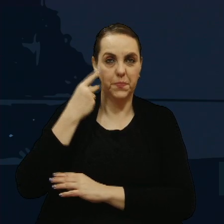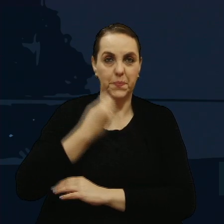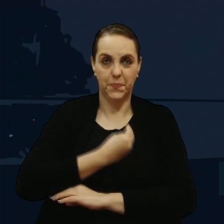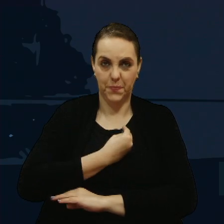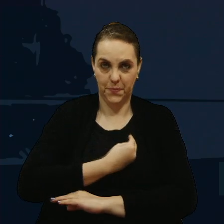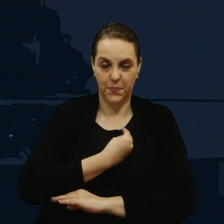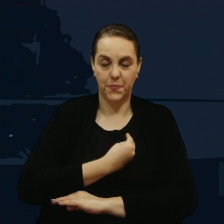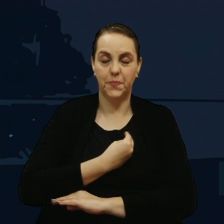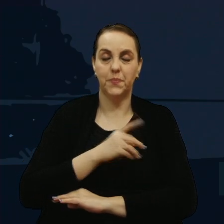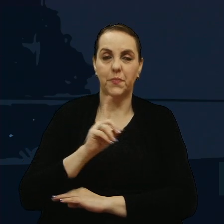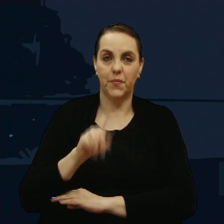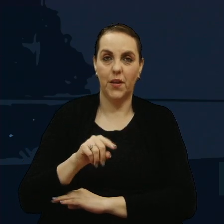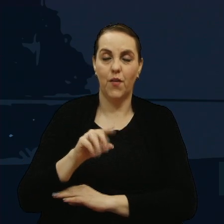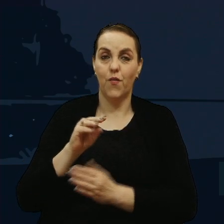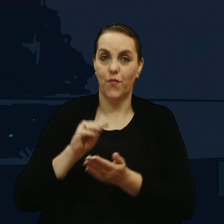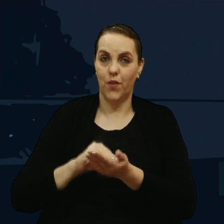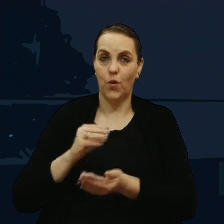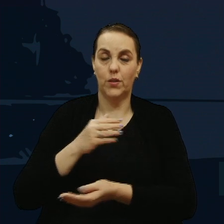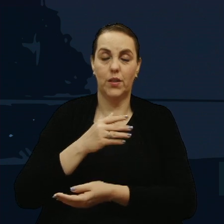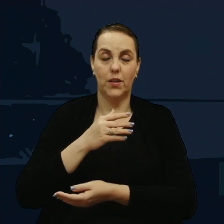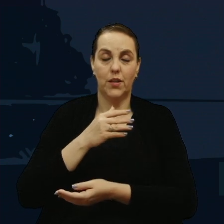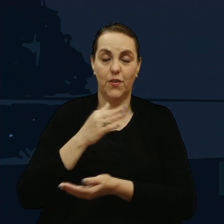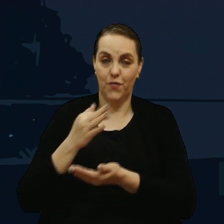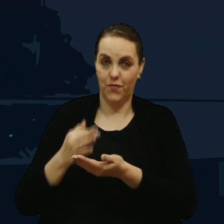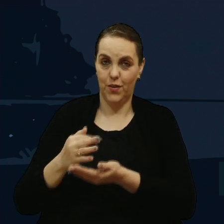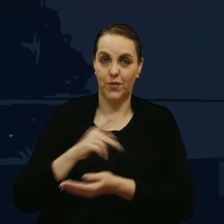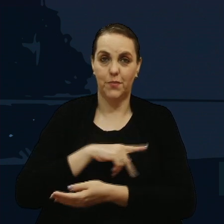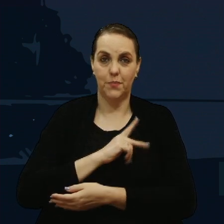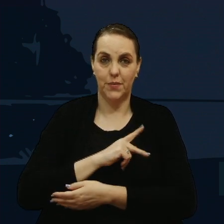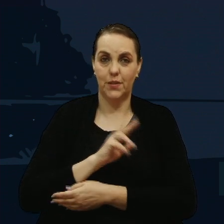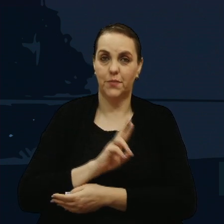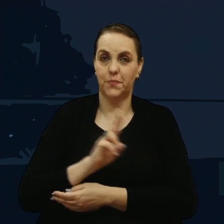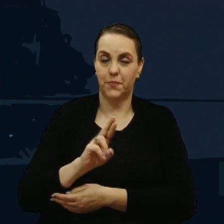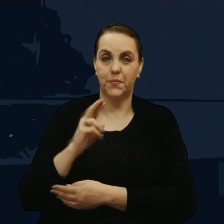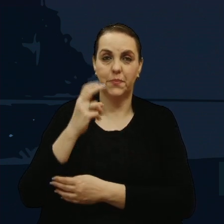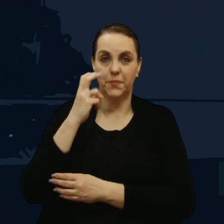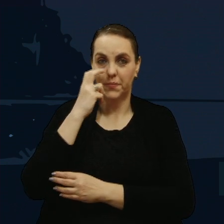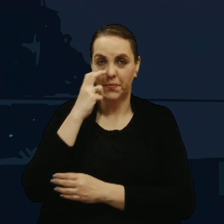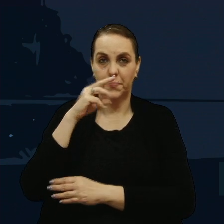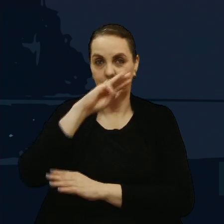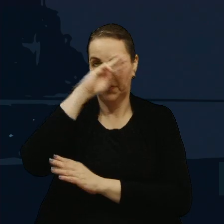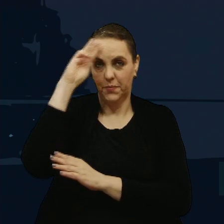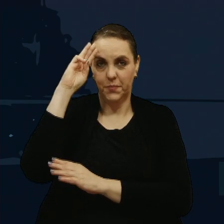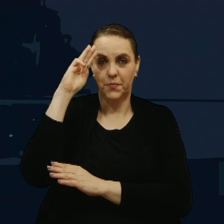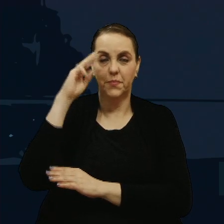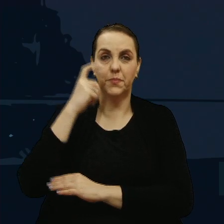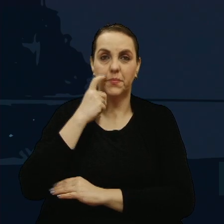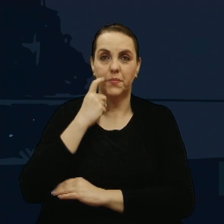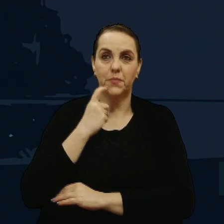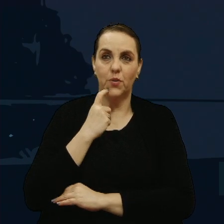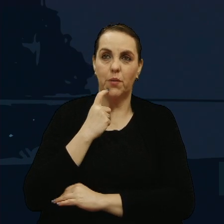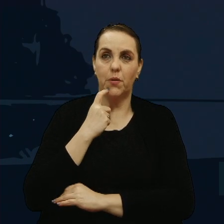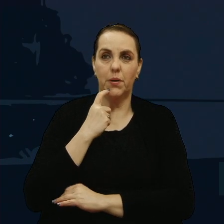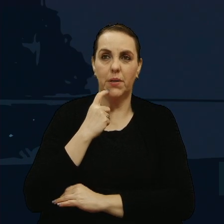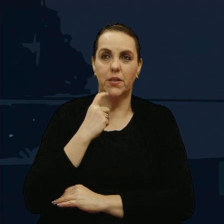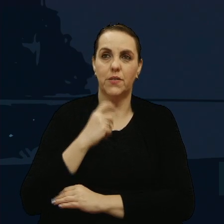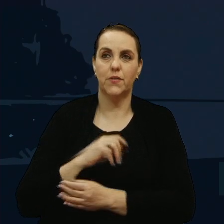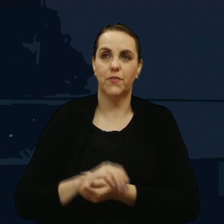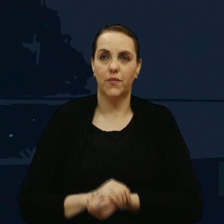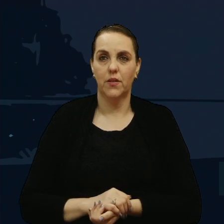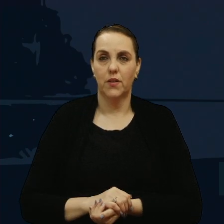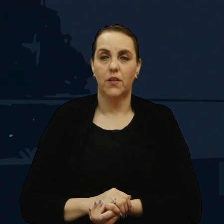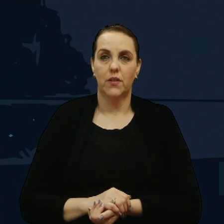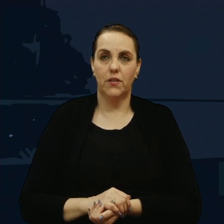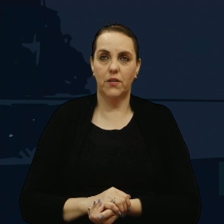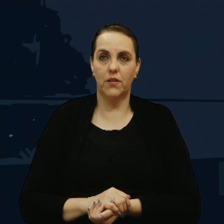vereador Pedro Rodrigues, em representação vereadora Andressa Malma, Juliano Valim e Wagner Petrini.